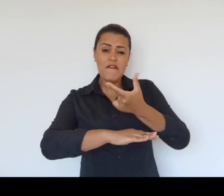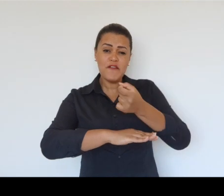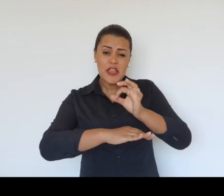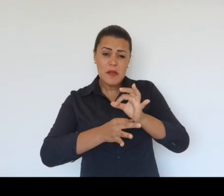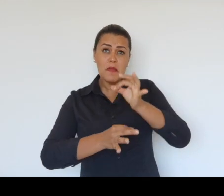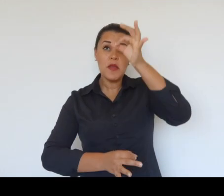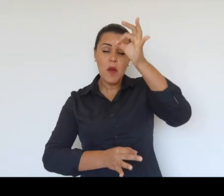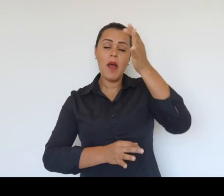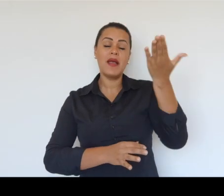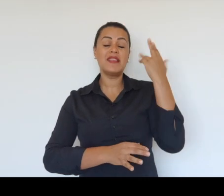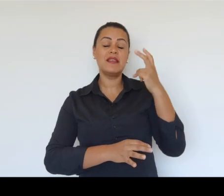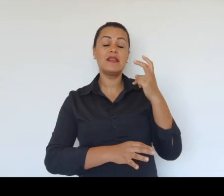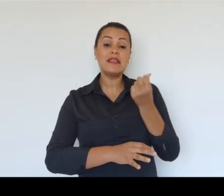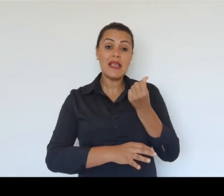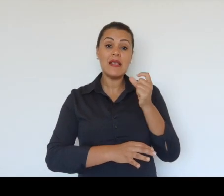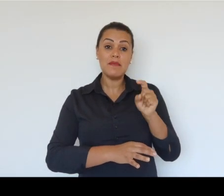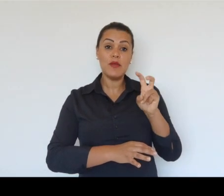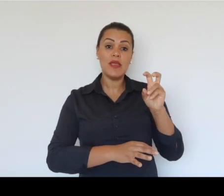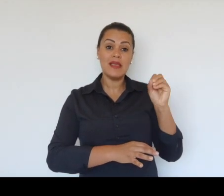há mais de 6.500 anos.